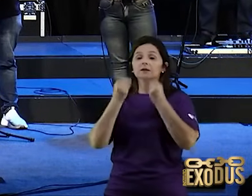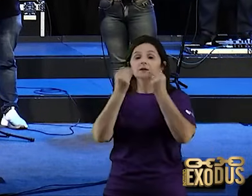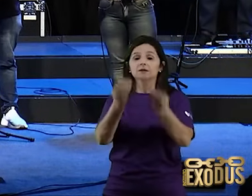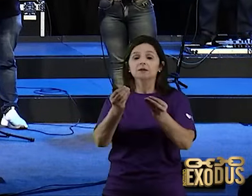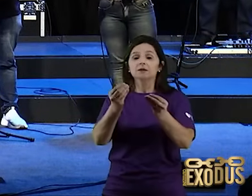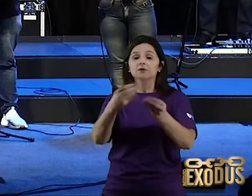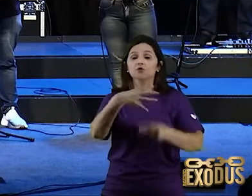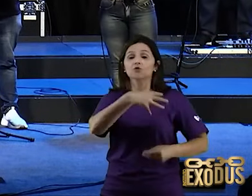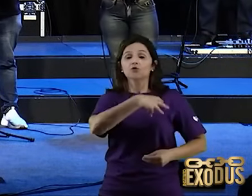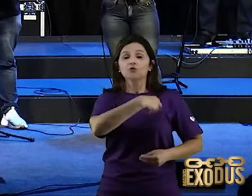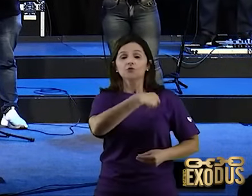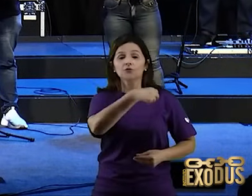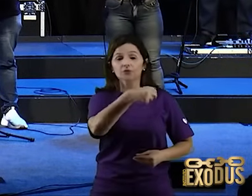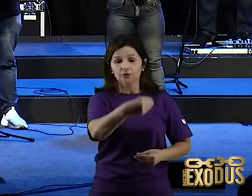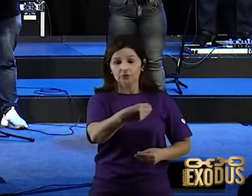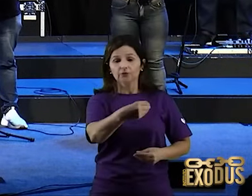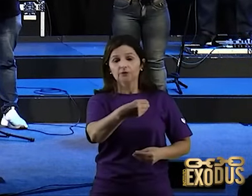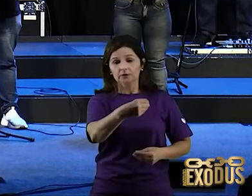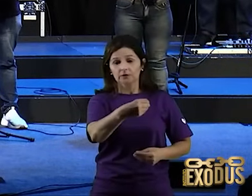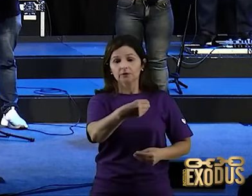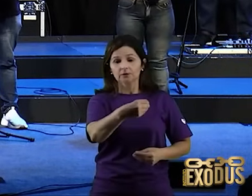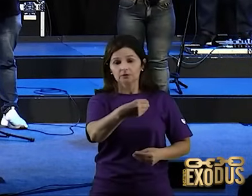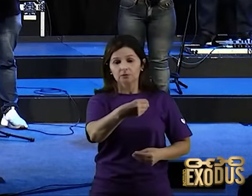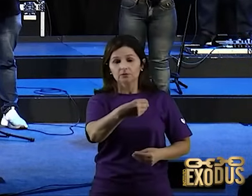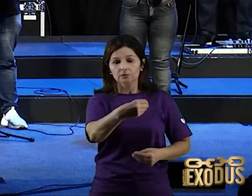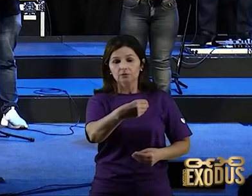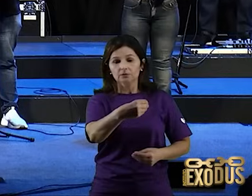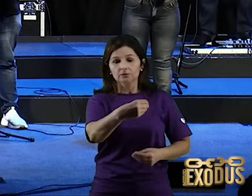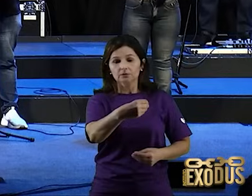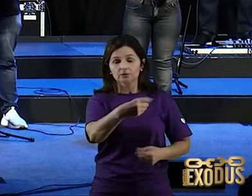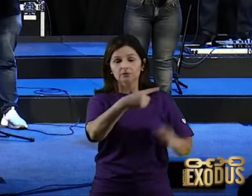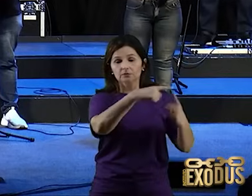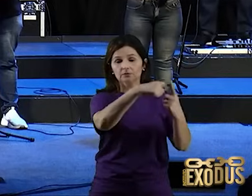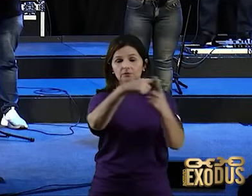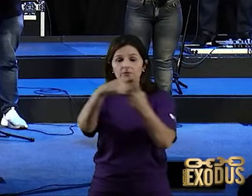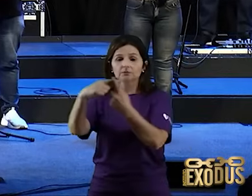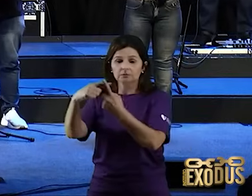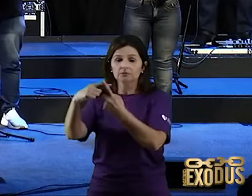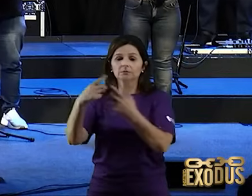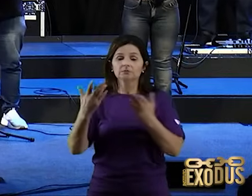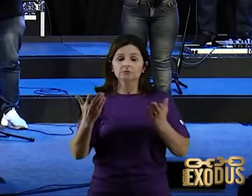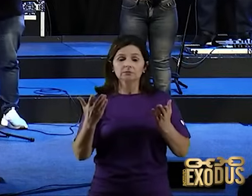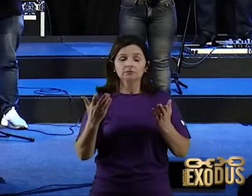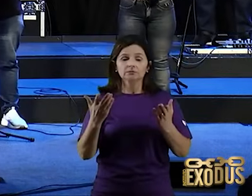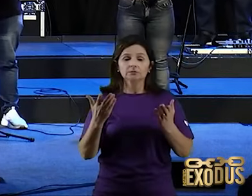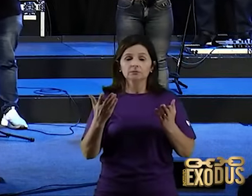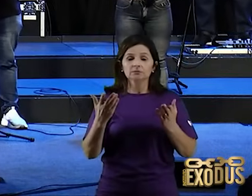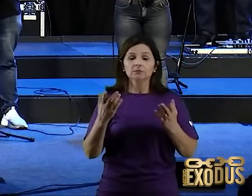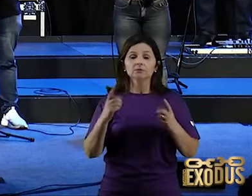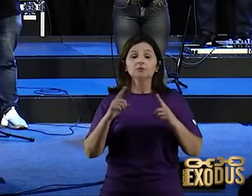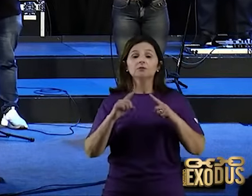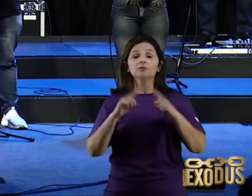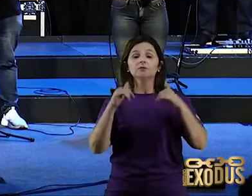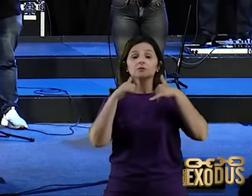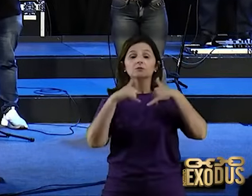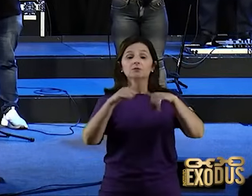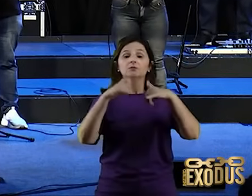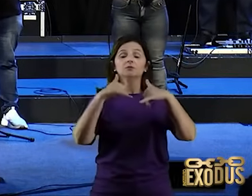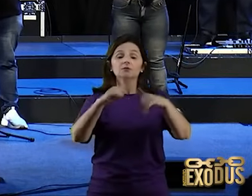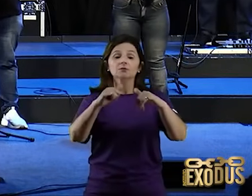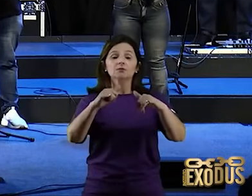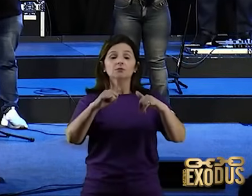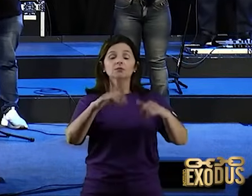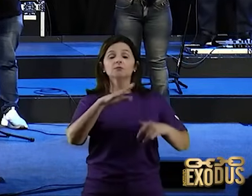celebra o cálice por causa de um anúncio que nós estamos fazendo nós anunciamos a morte do Senhor